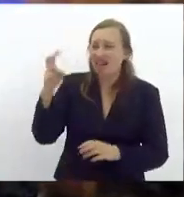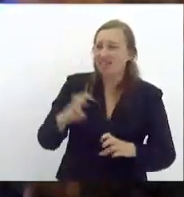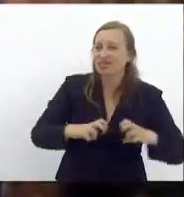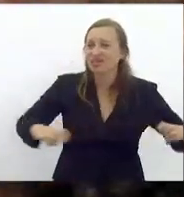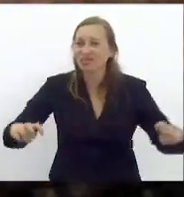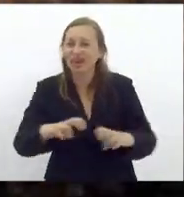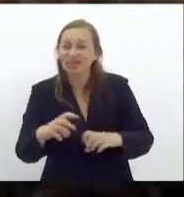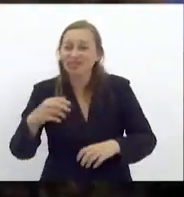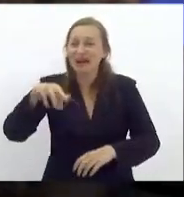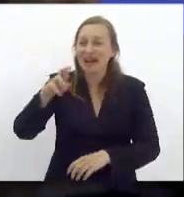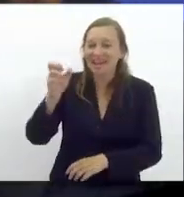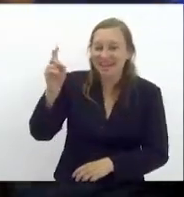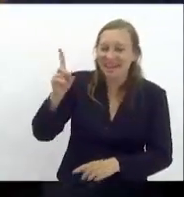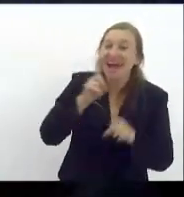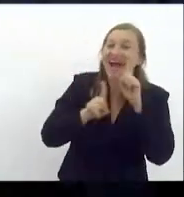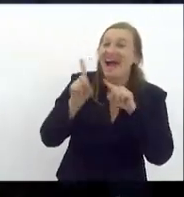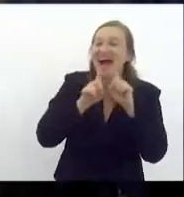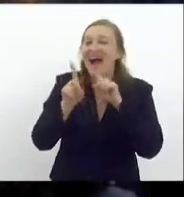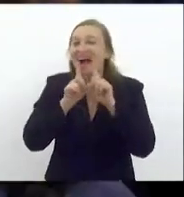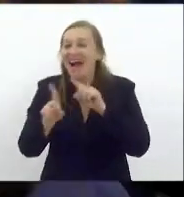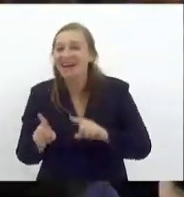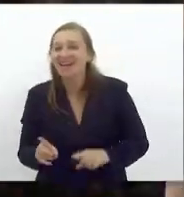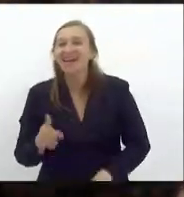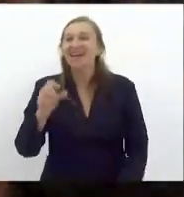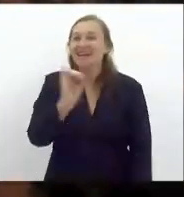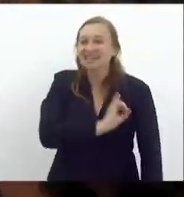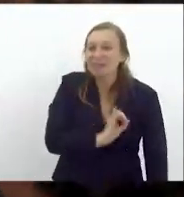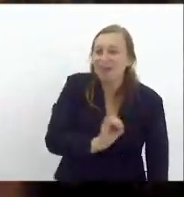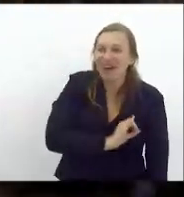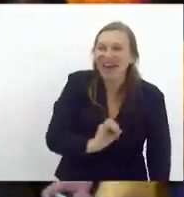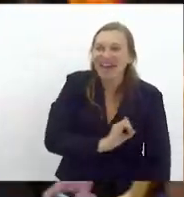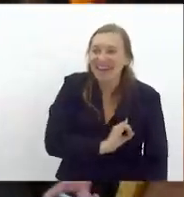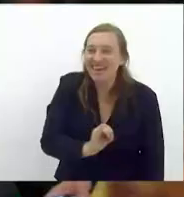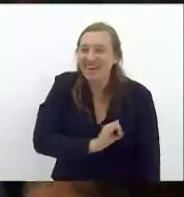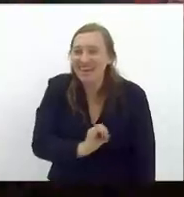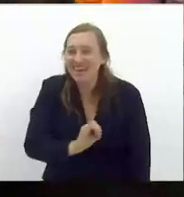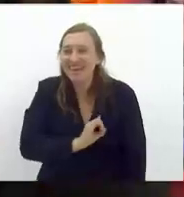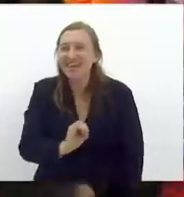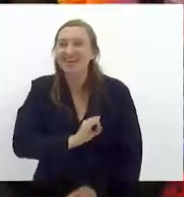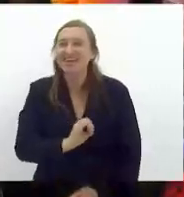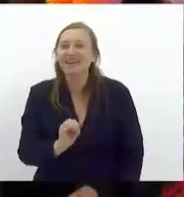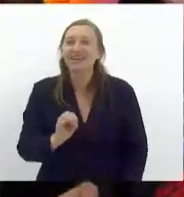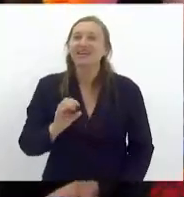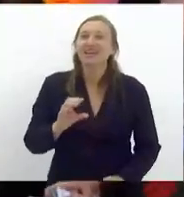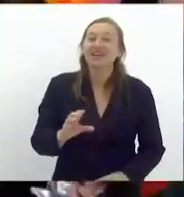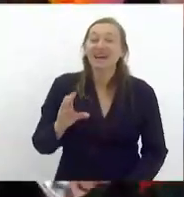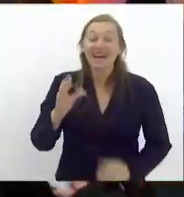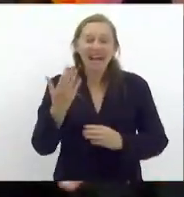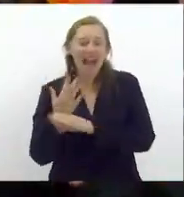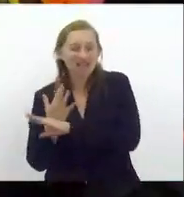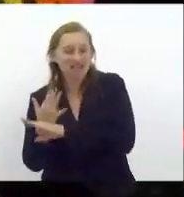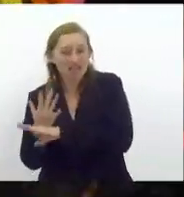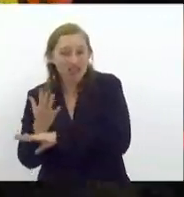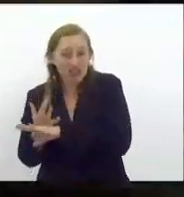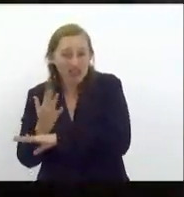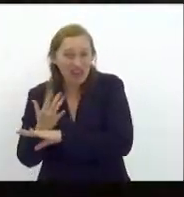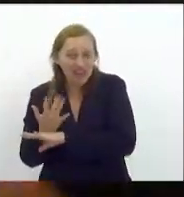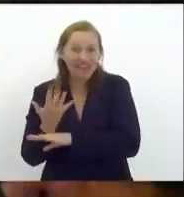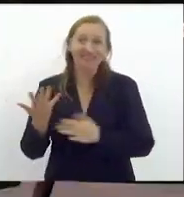Maricá batalha da foice de Itaboraí batalha do Raul Cortez de Caxias